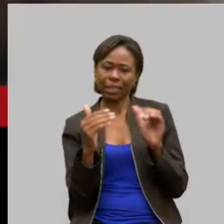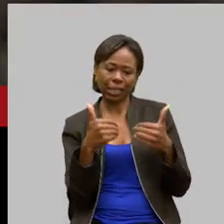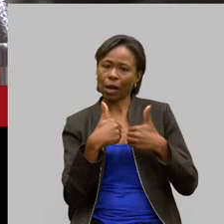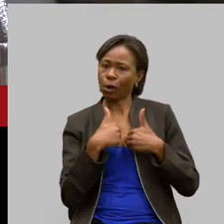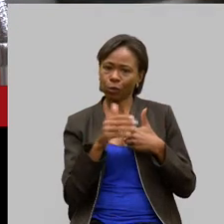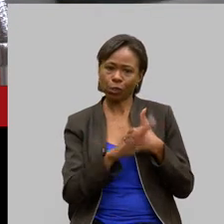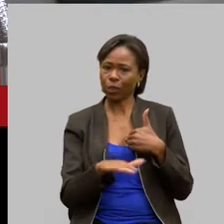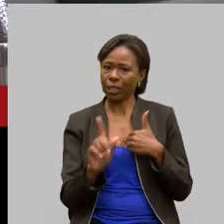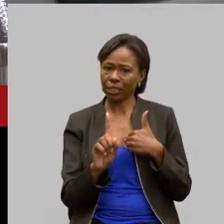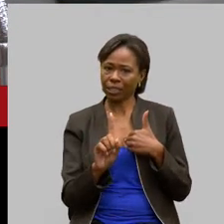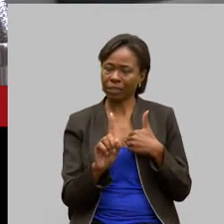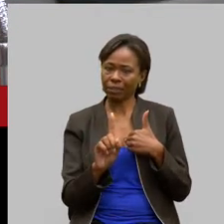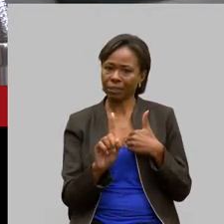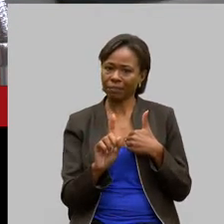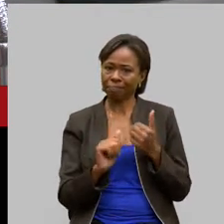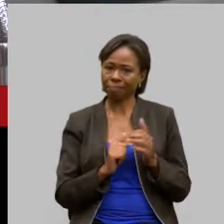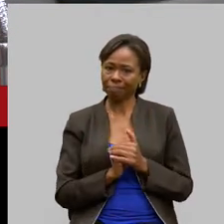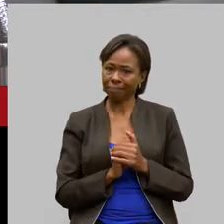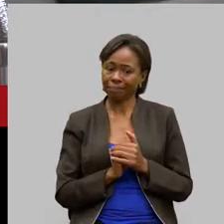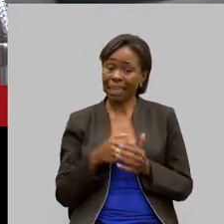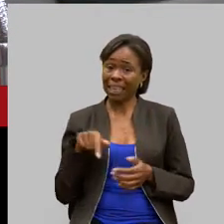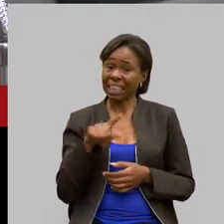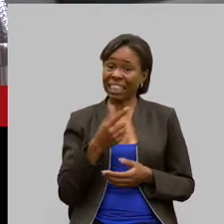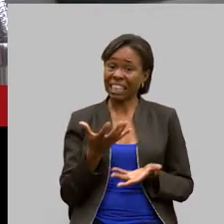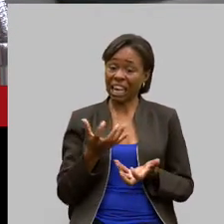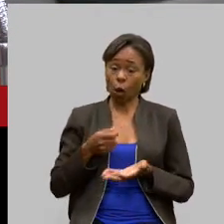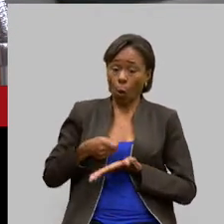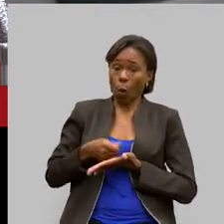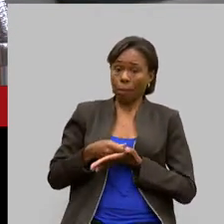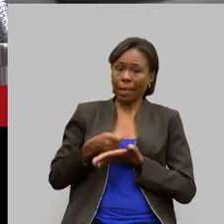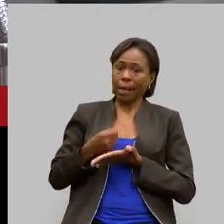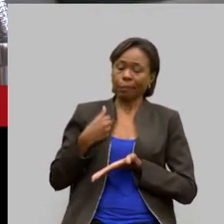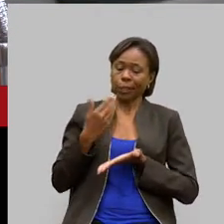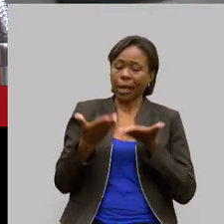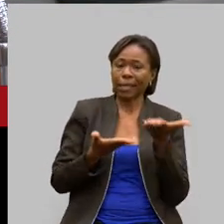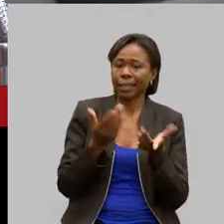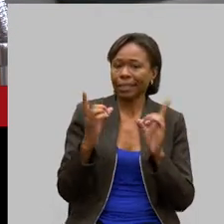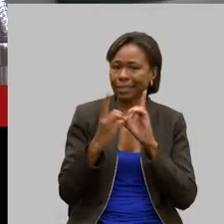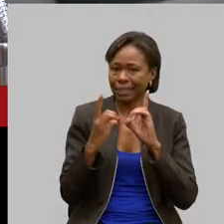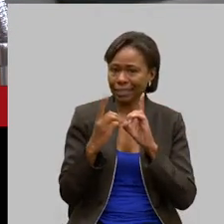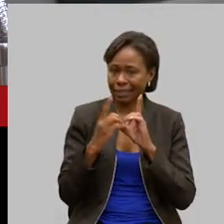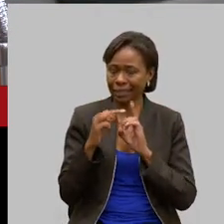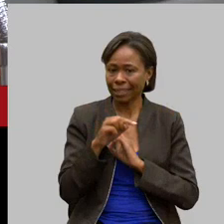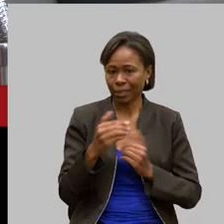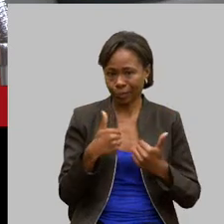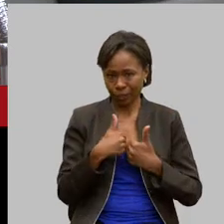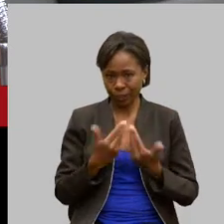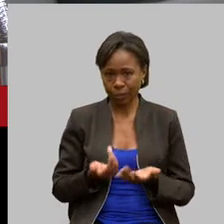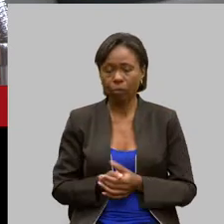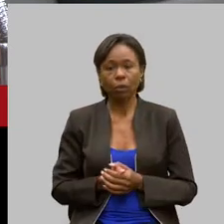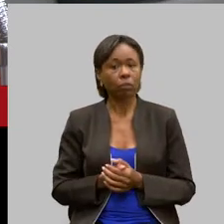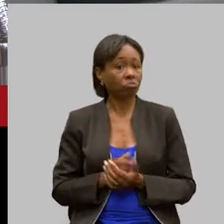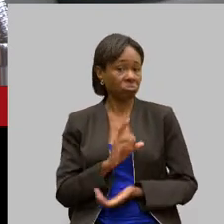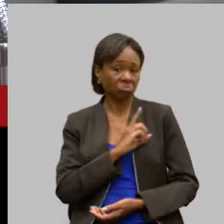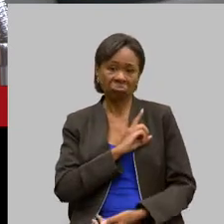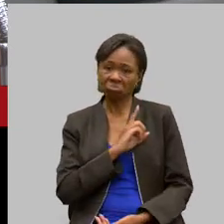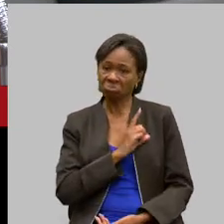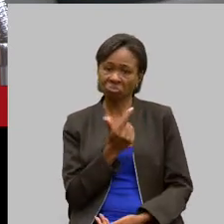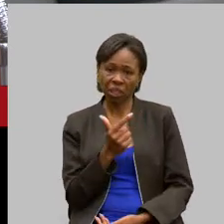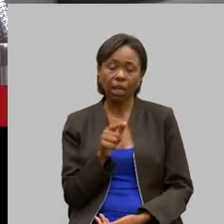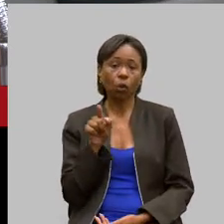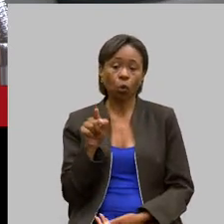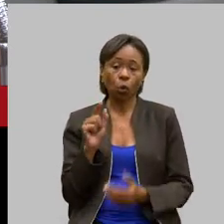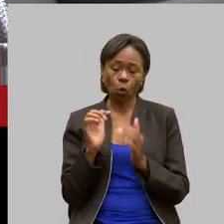nós então Divinópolis não tem neurologista da pai desqualificou o